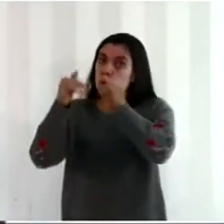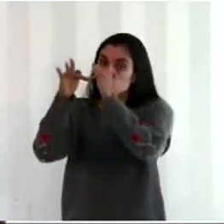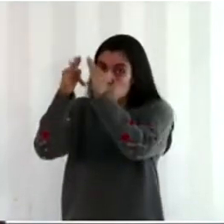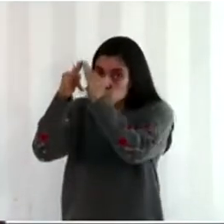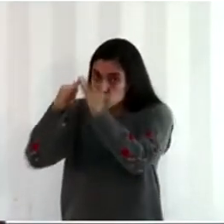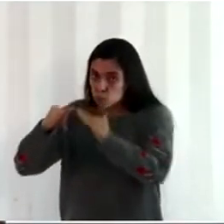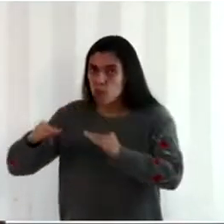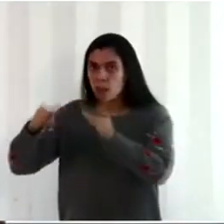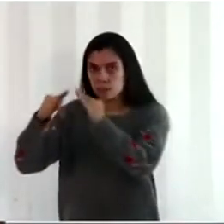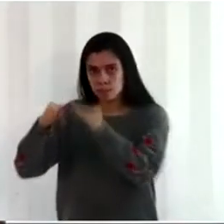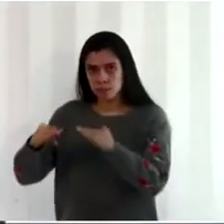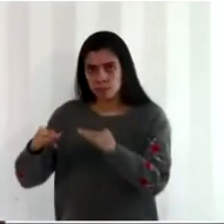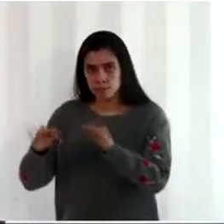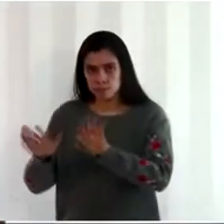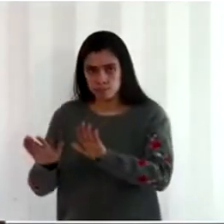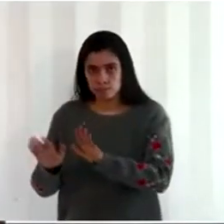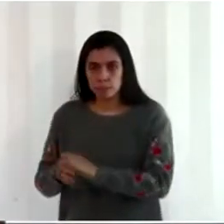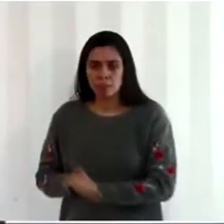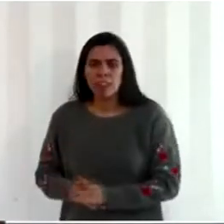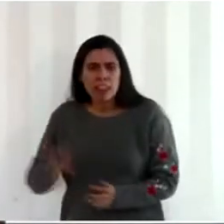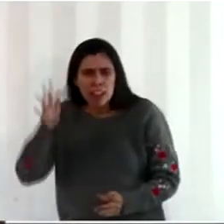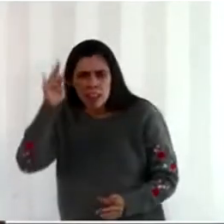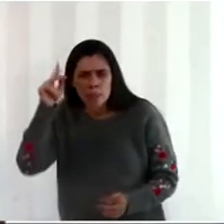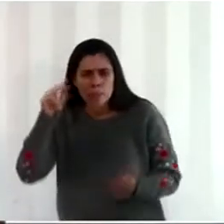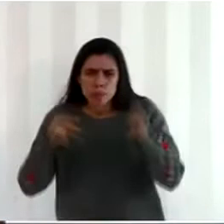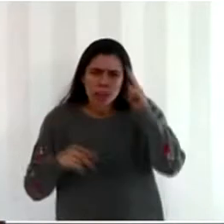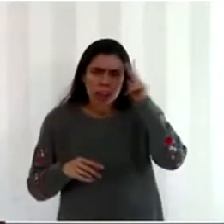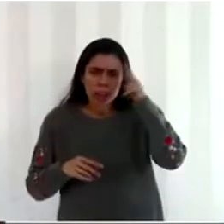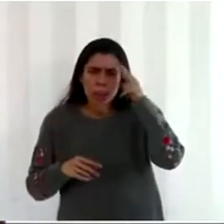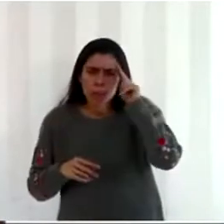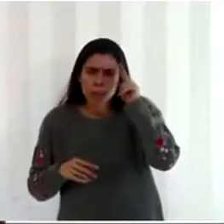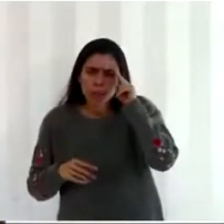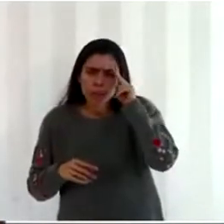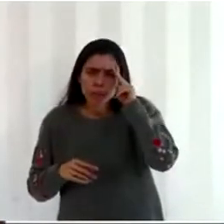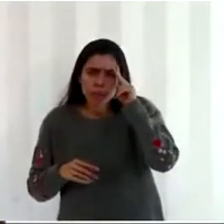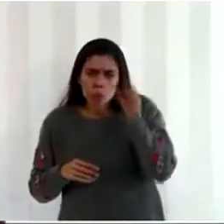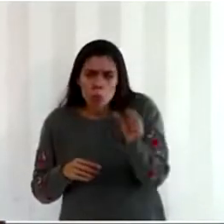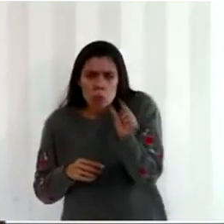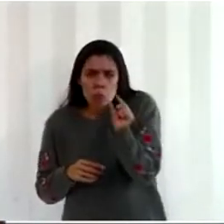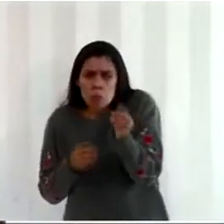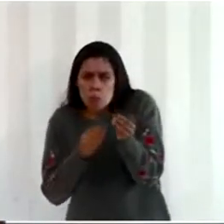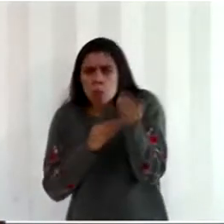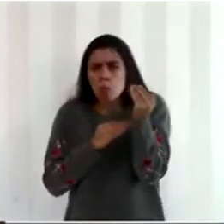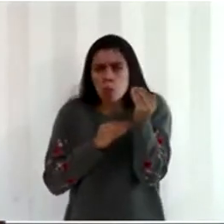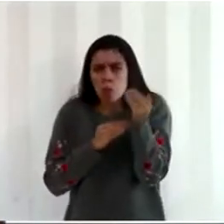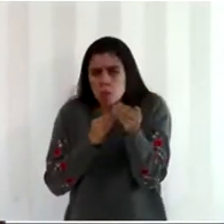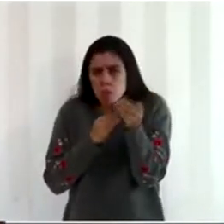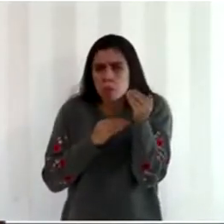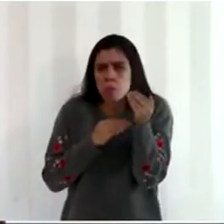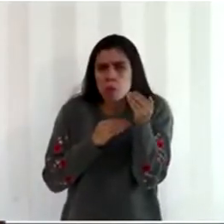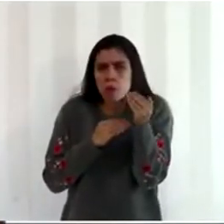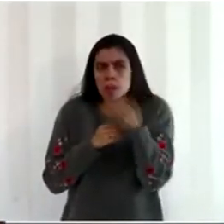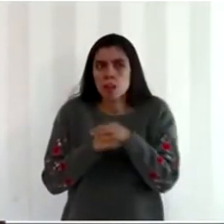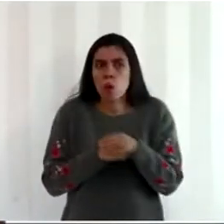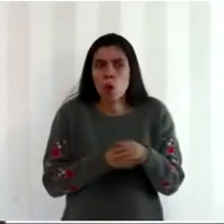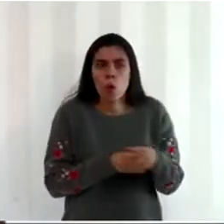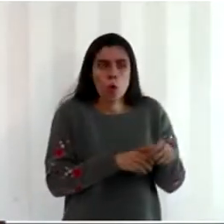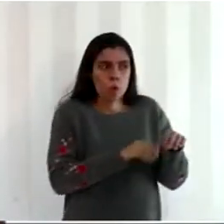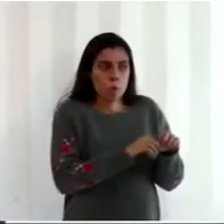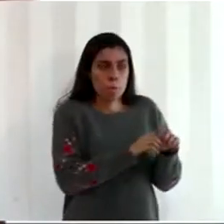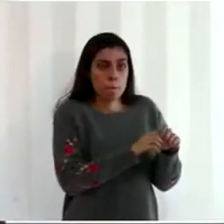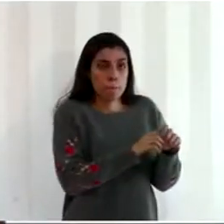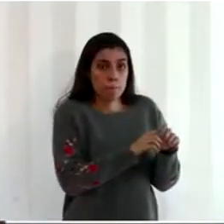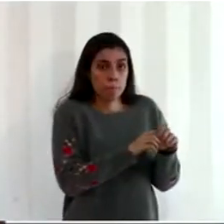aquele povo misto, eles vêm, colocam ameaças, escrevem cartas para o rei Artaxerxes, e agora a obra é punida, é parada, e